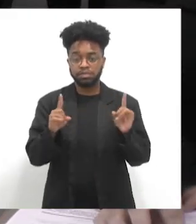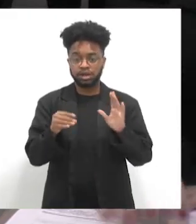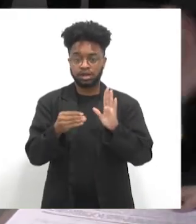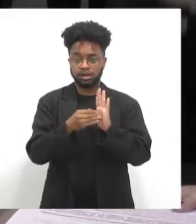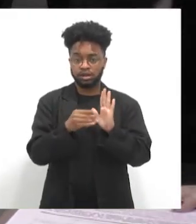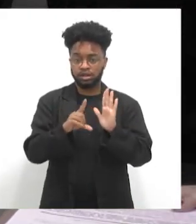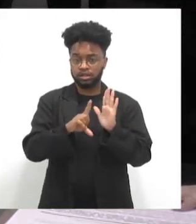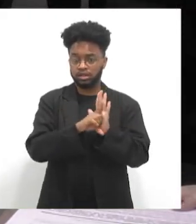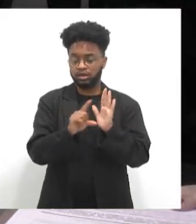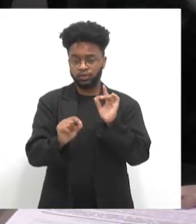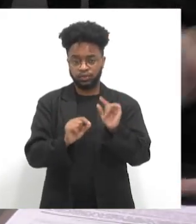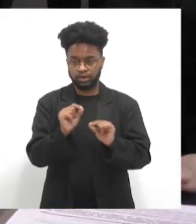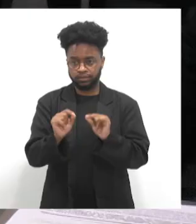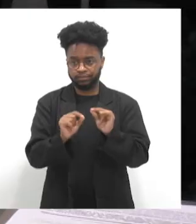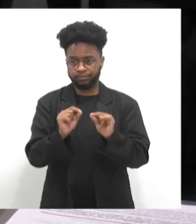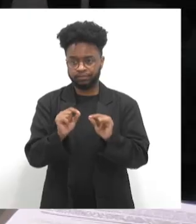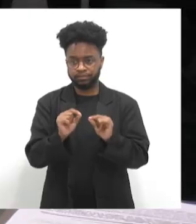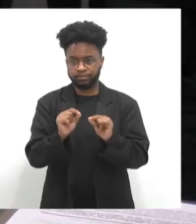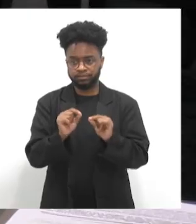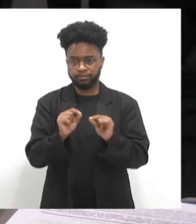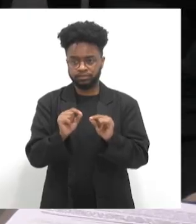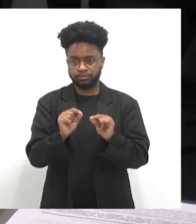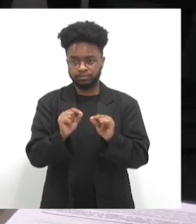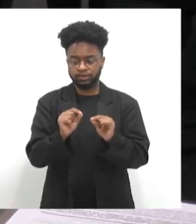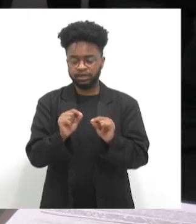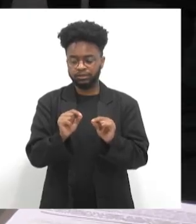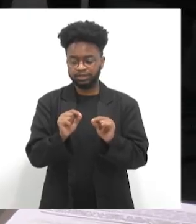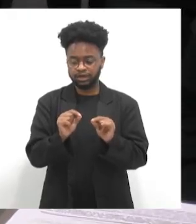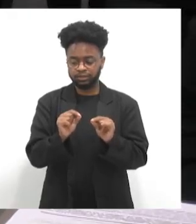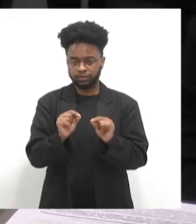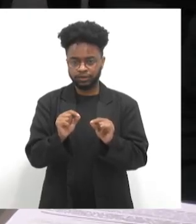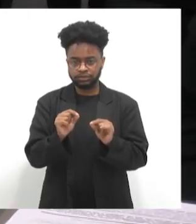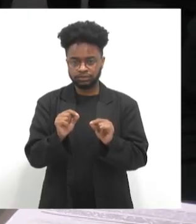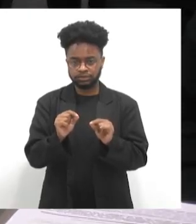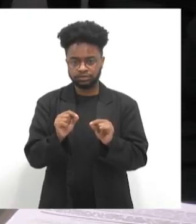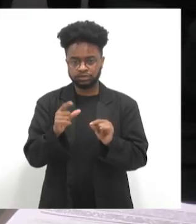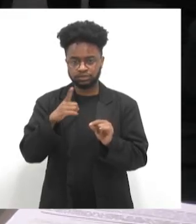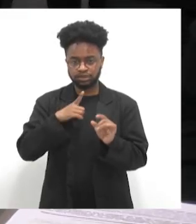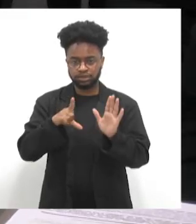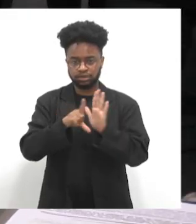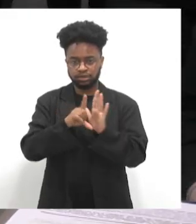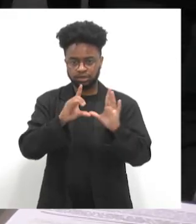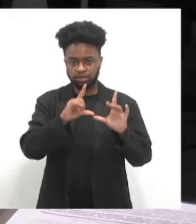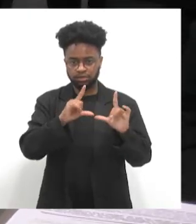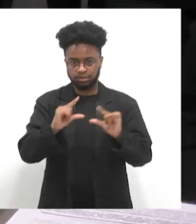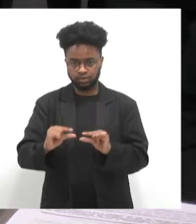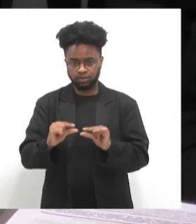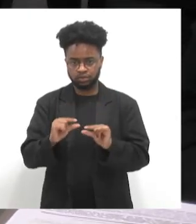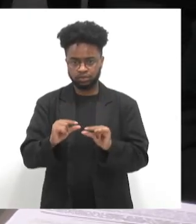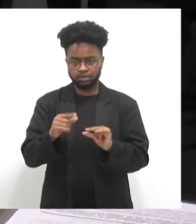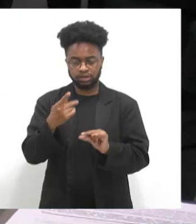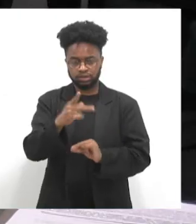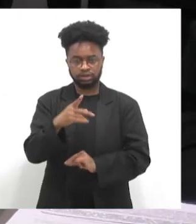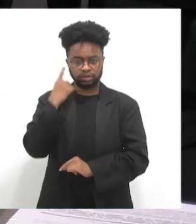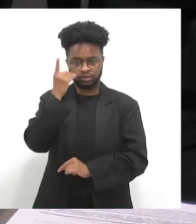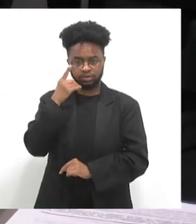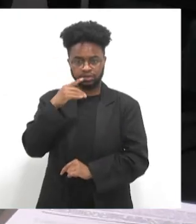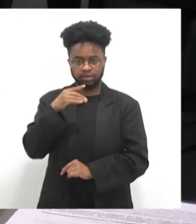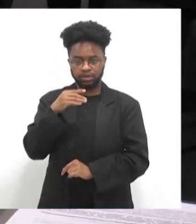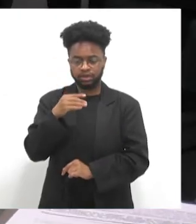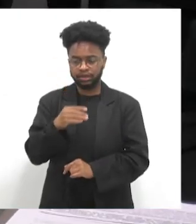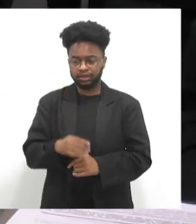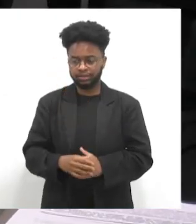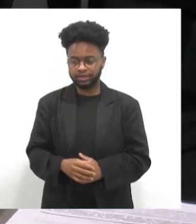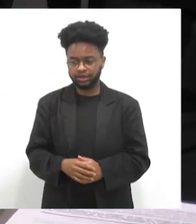lei está aqui nesse projeto de lei, que é muito menor do deputado Brazão. E chama a atenção aqui né, em